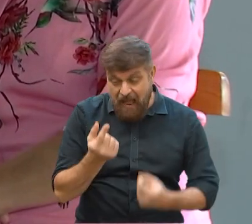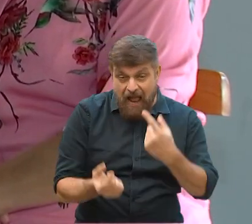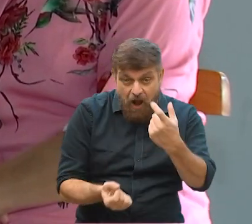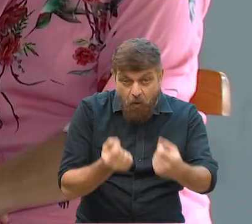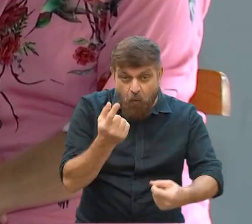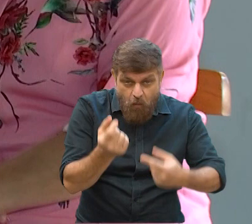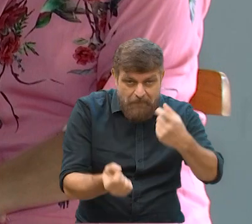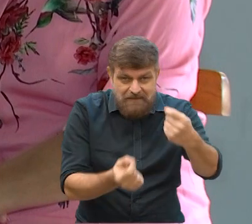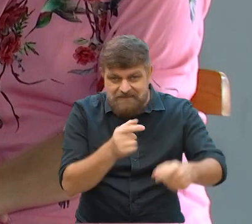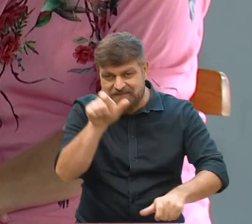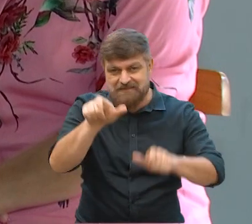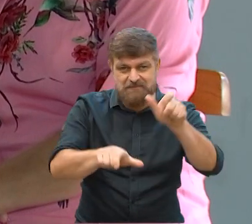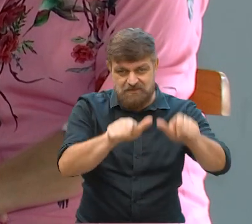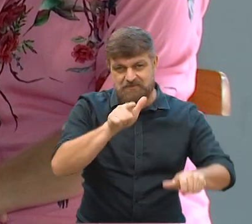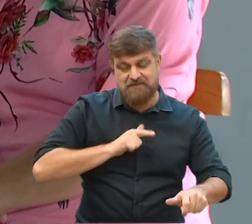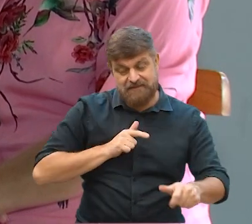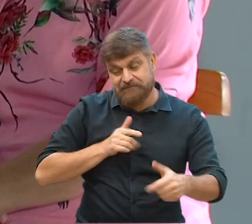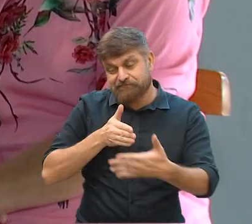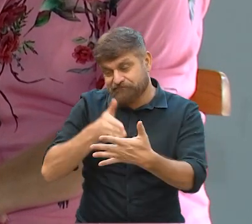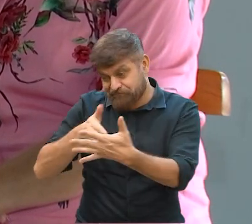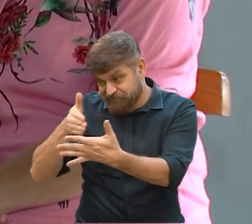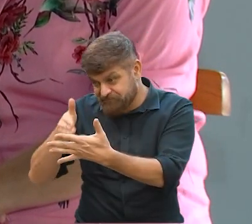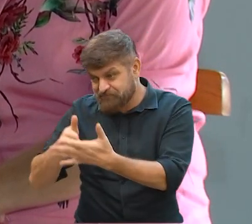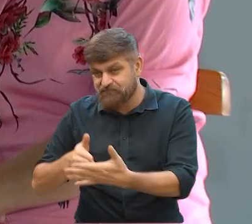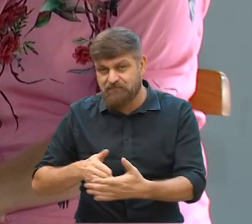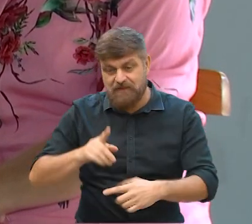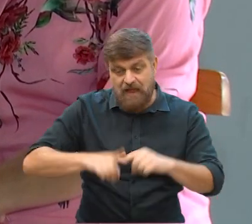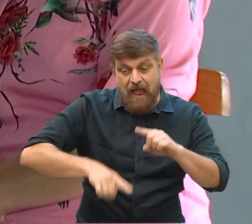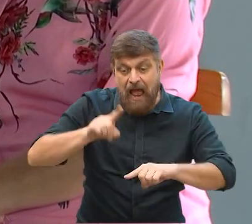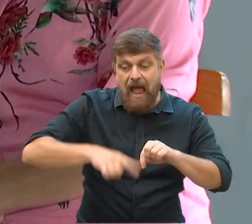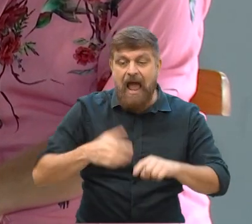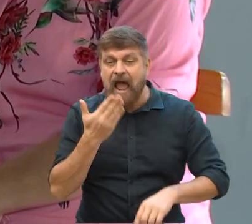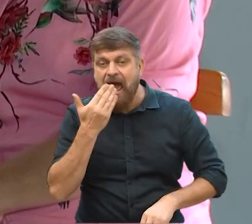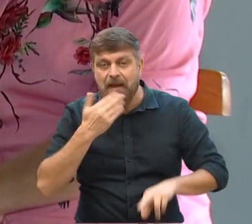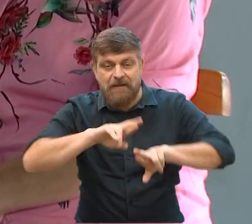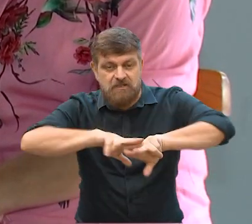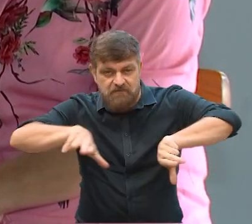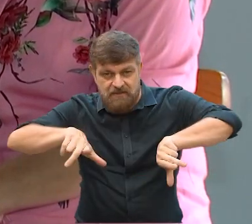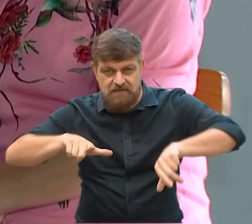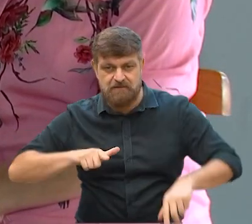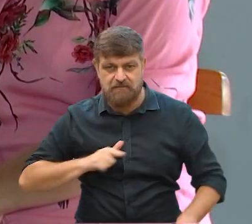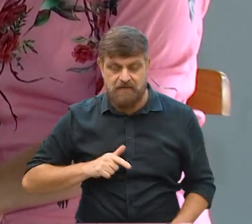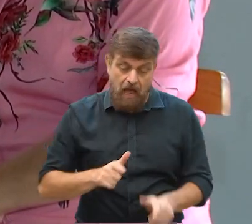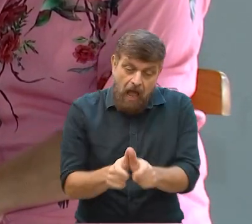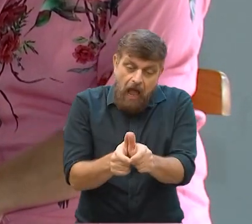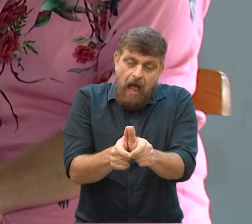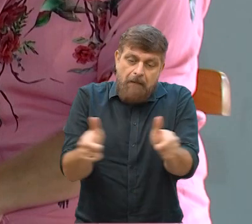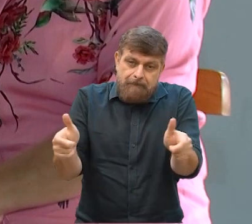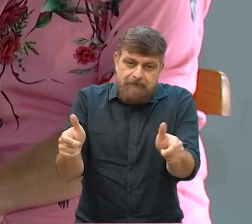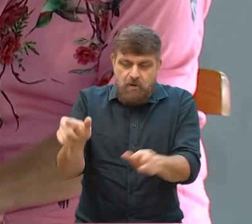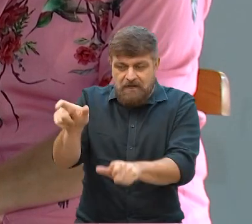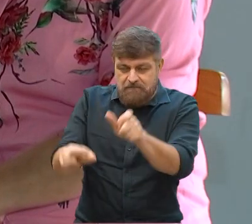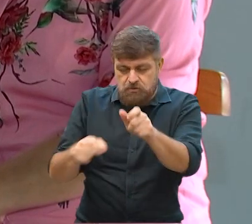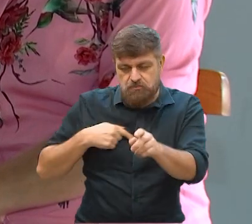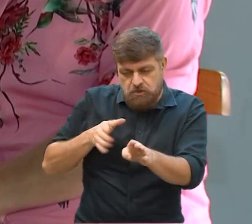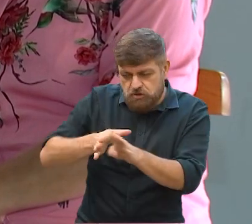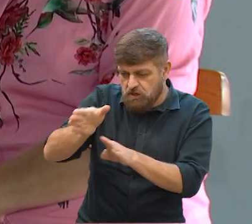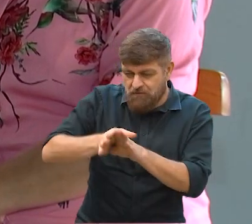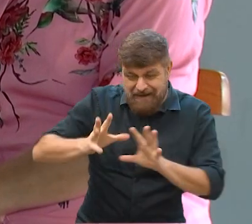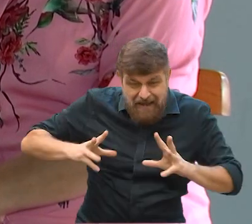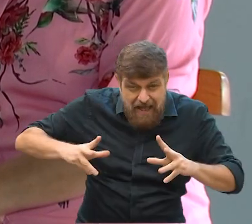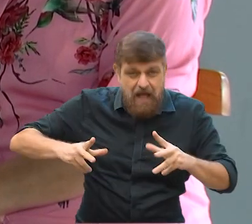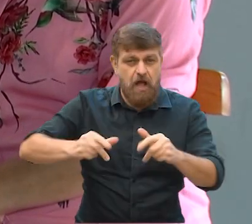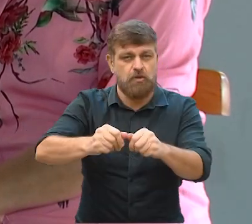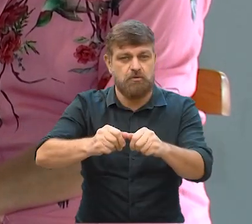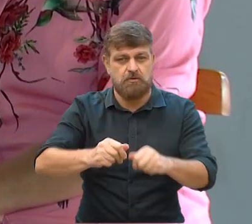pessoas, especificamente, têm restrições a alguns tipos de alimentos. Mas, de uma maneira global, o que a gente pode recomendar para todos